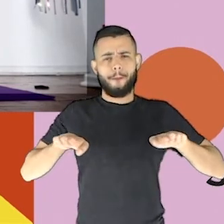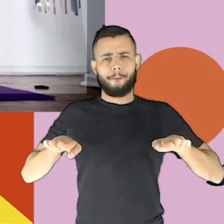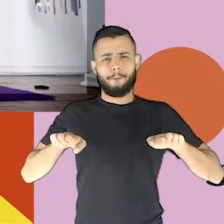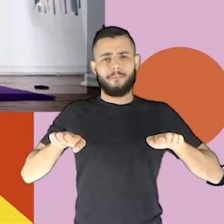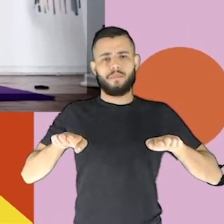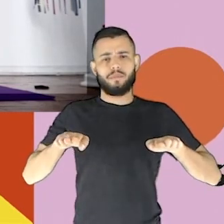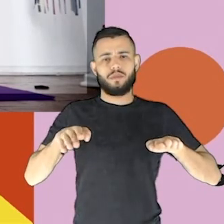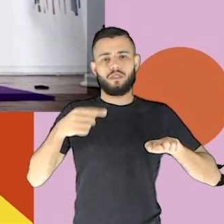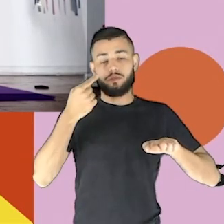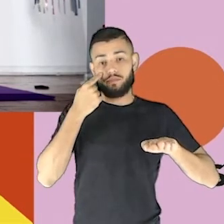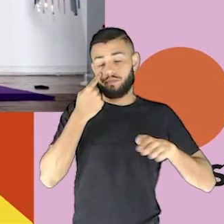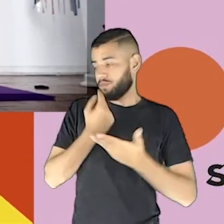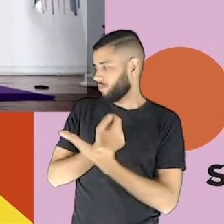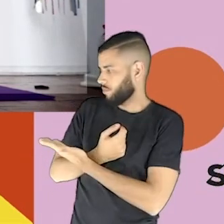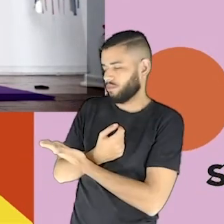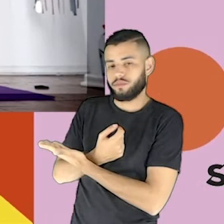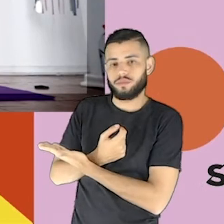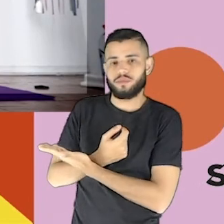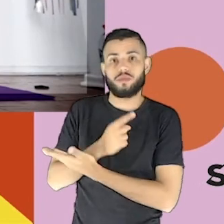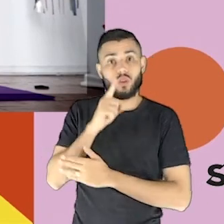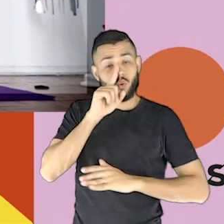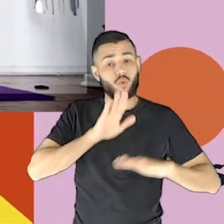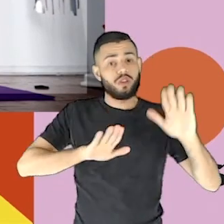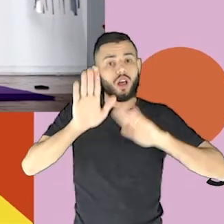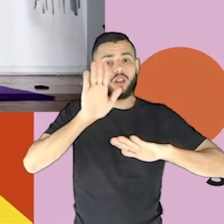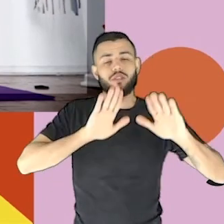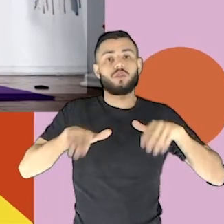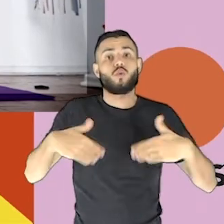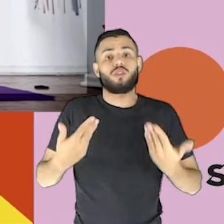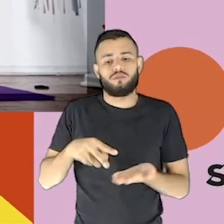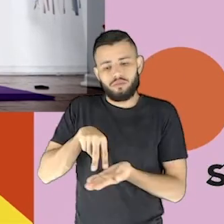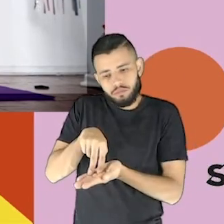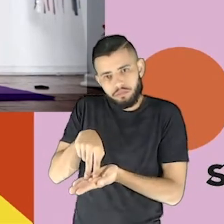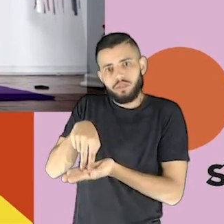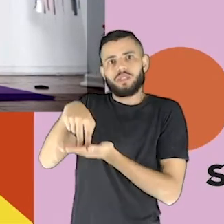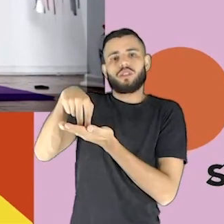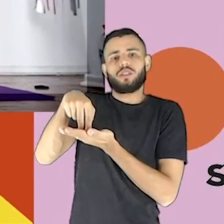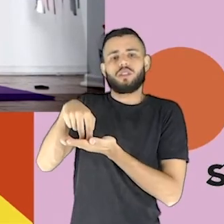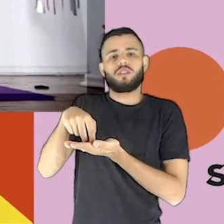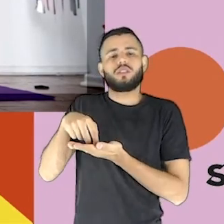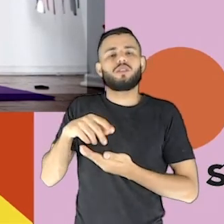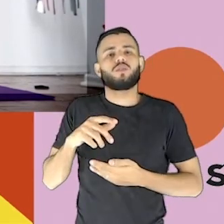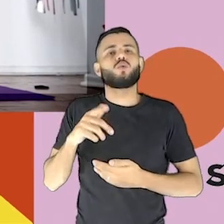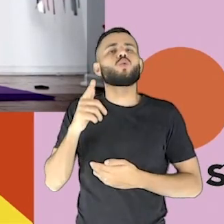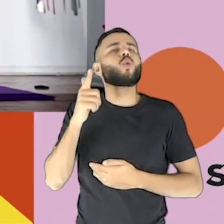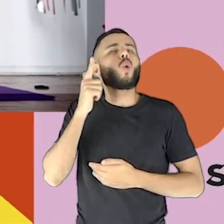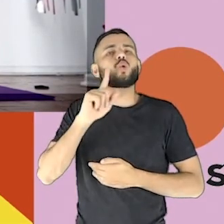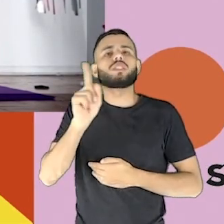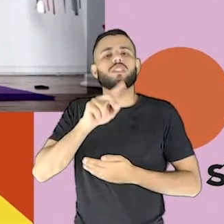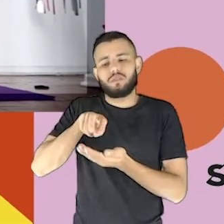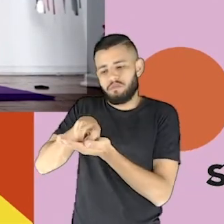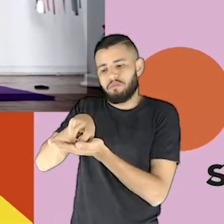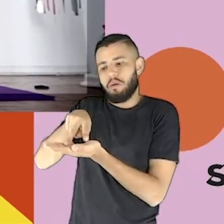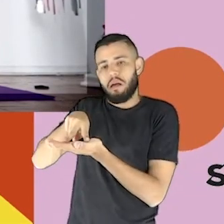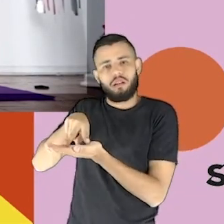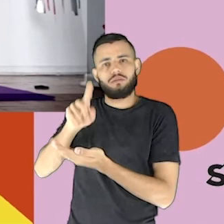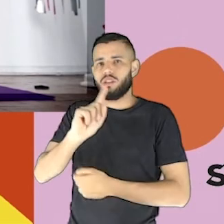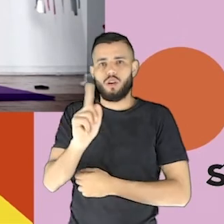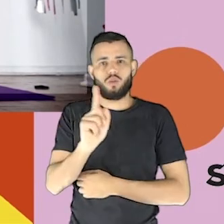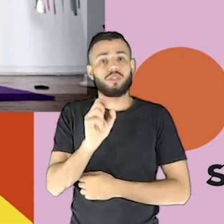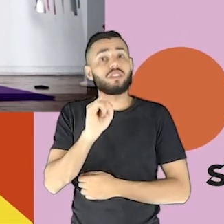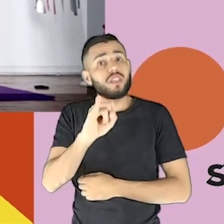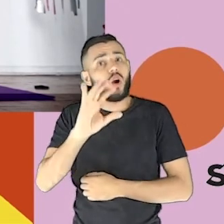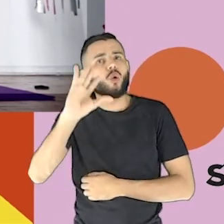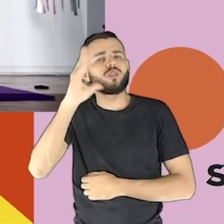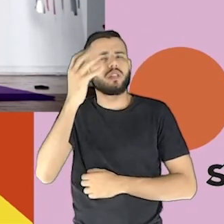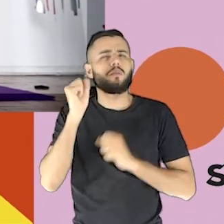no joelho também. Cuidado na hora que a gente for subir o quadril, para os seus pés nem os seus joelhos irem para o lado. Se isso acontecer, abre um pouquinho mais a perna,